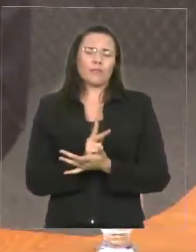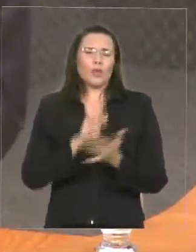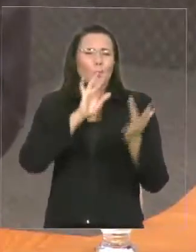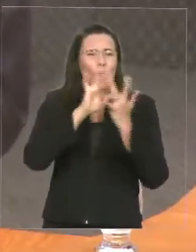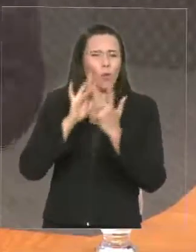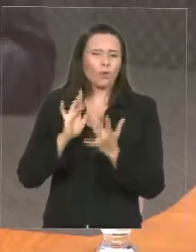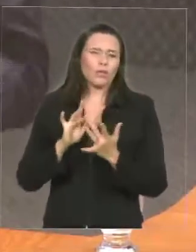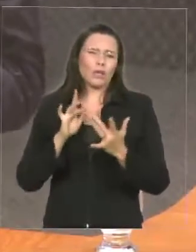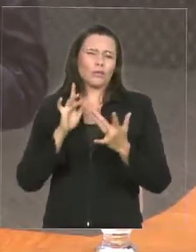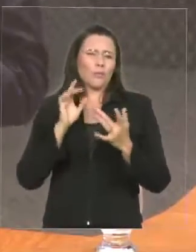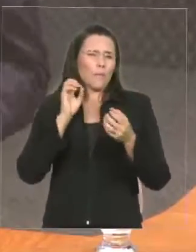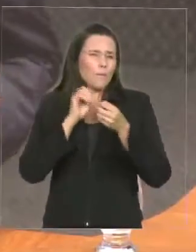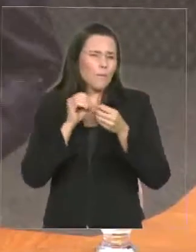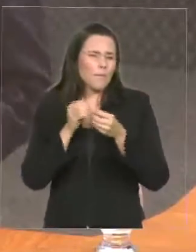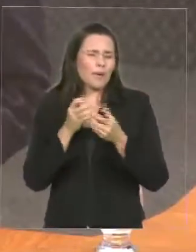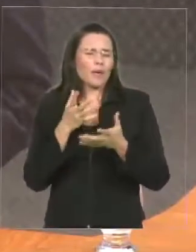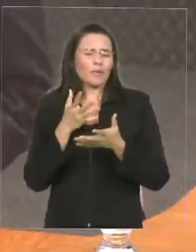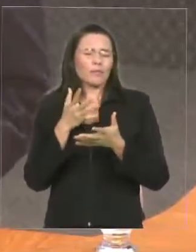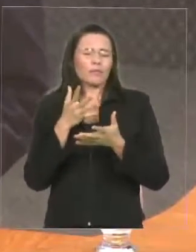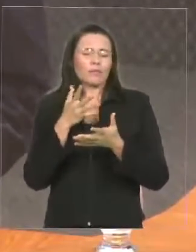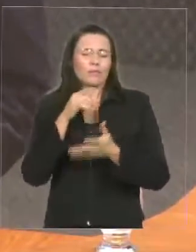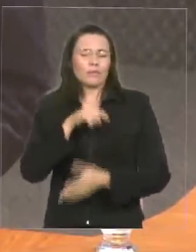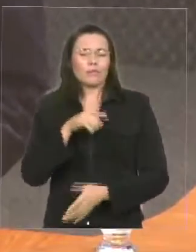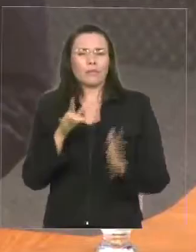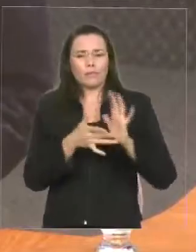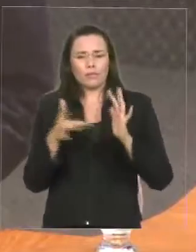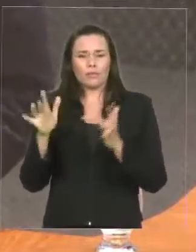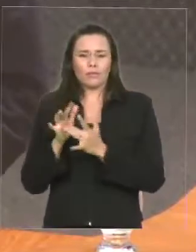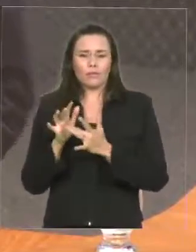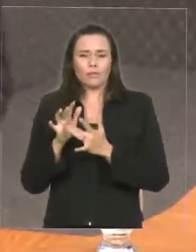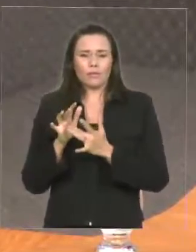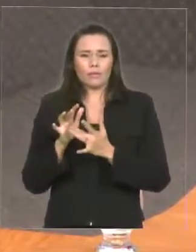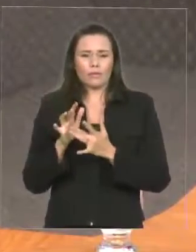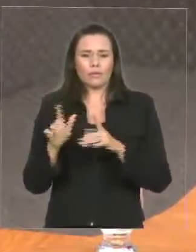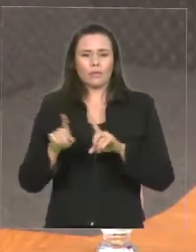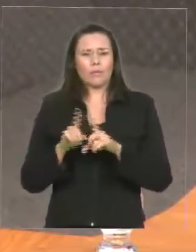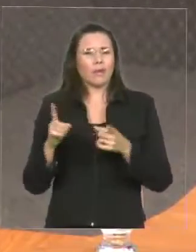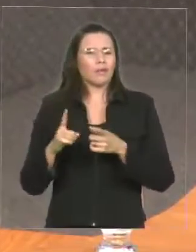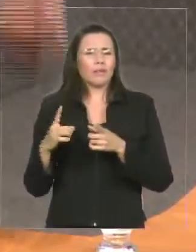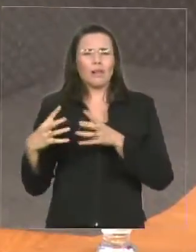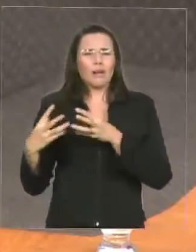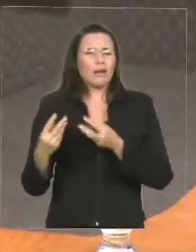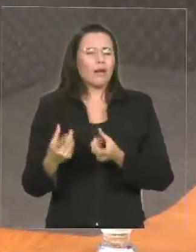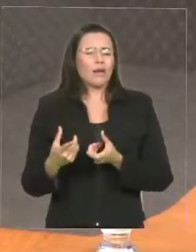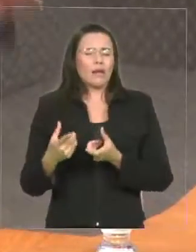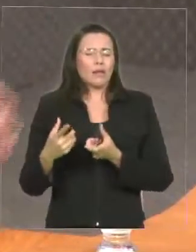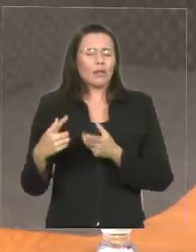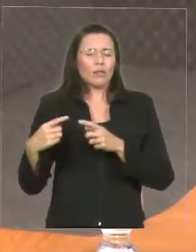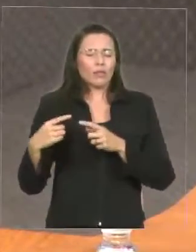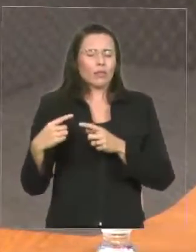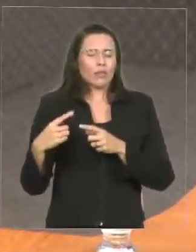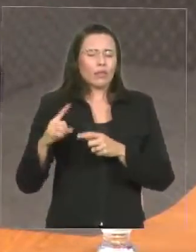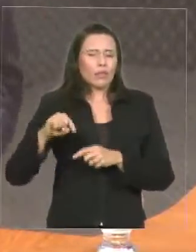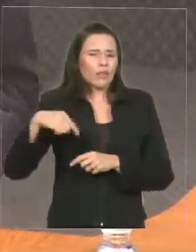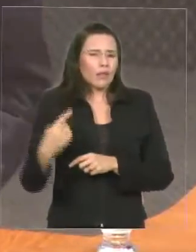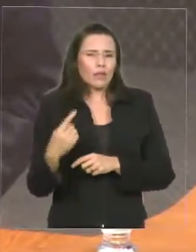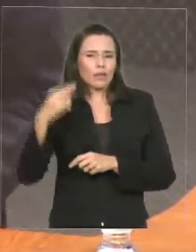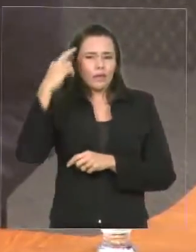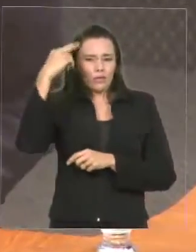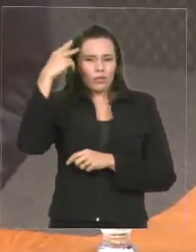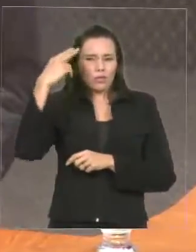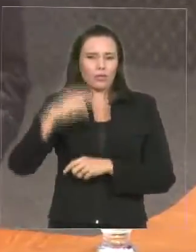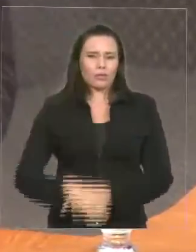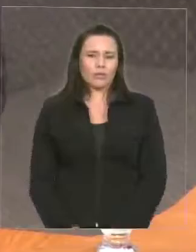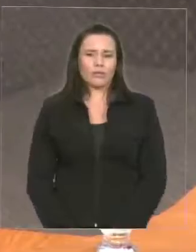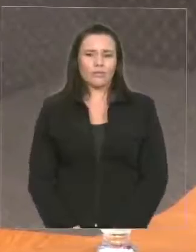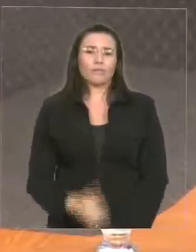pelos homens. Mas apesar de toda essa história, ainda tem algo que deve ser contada. A mulher detentora da primeira